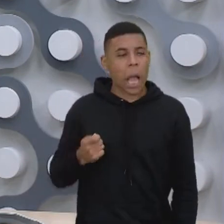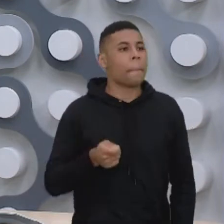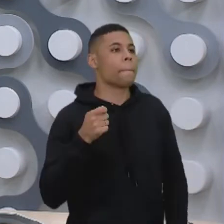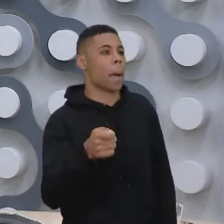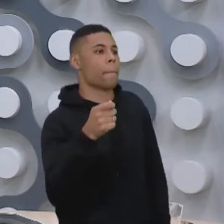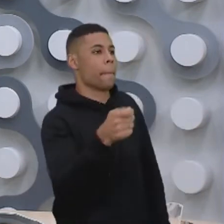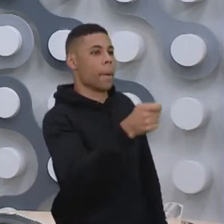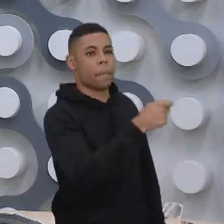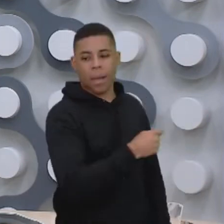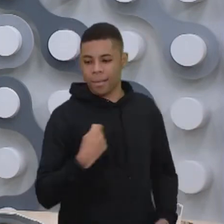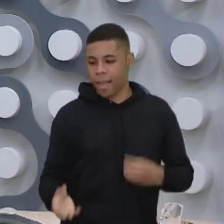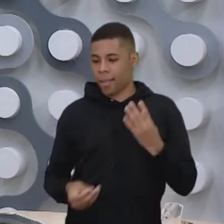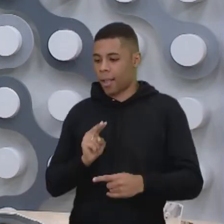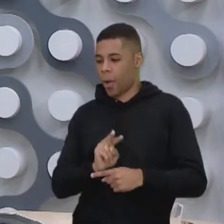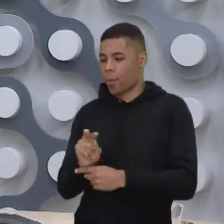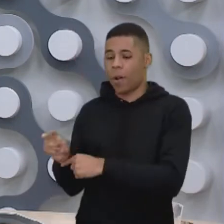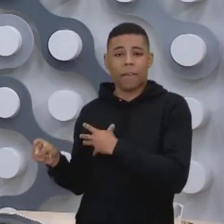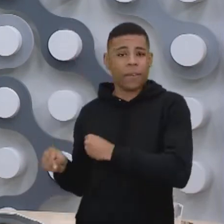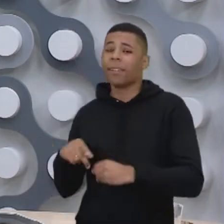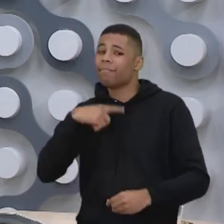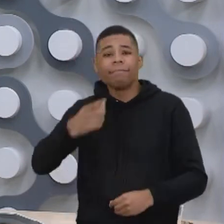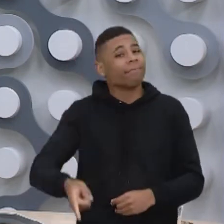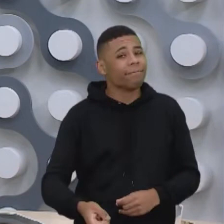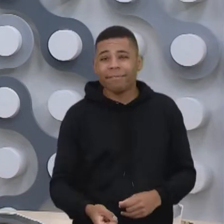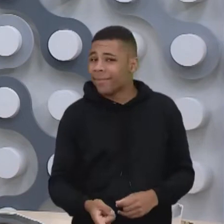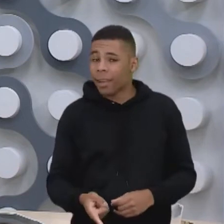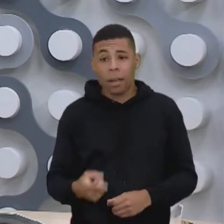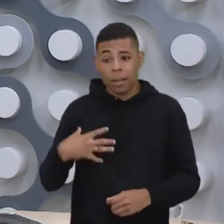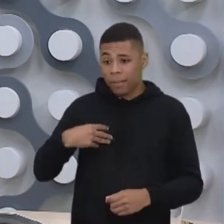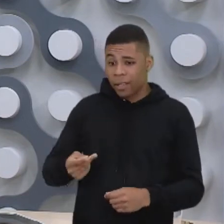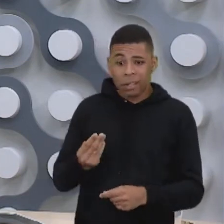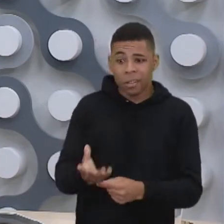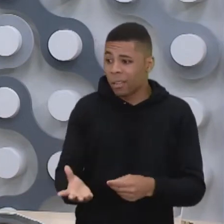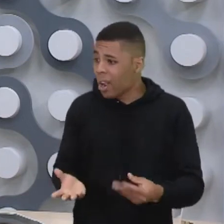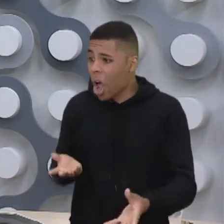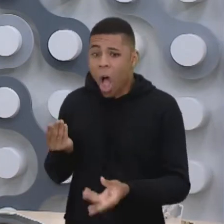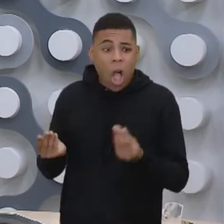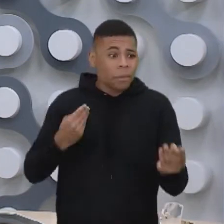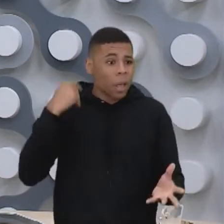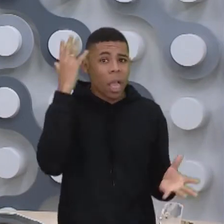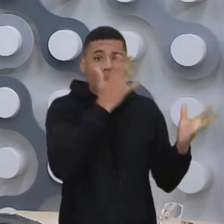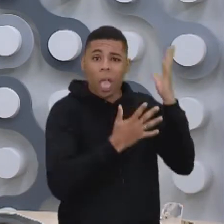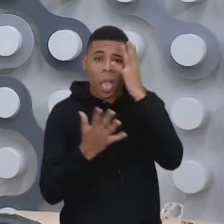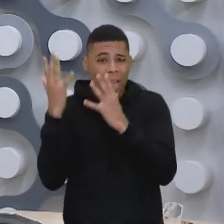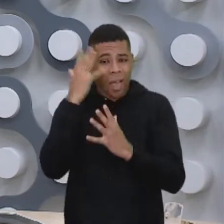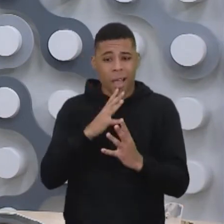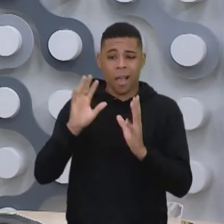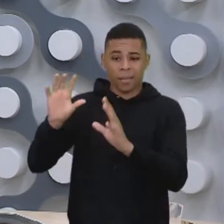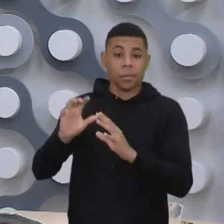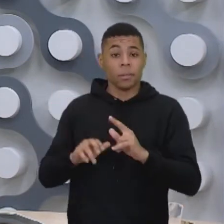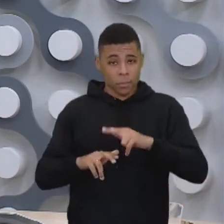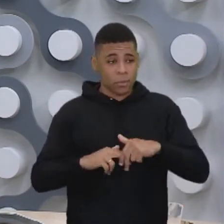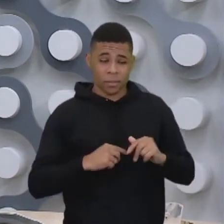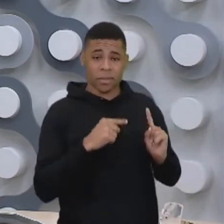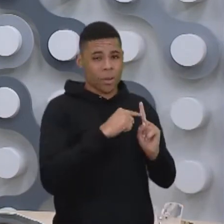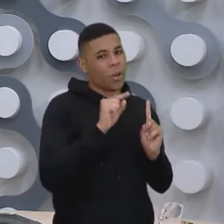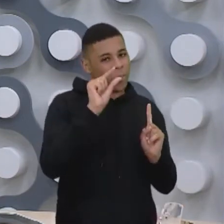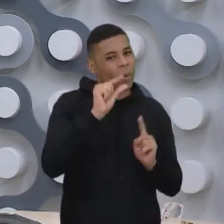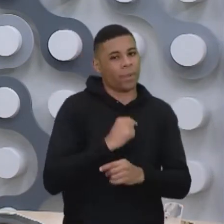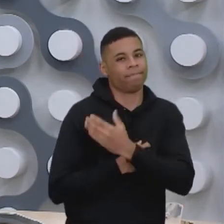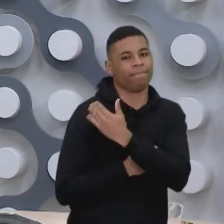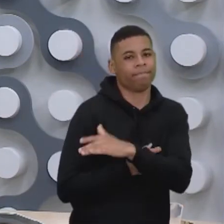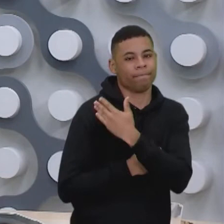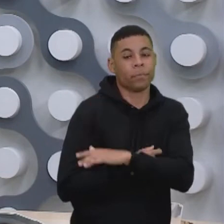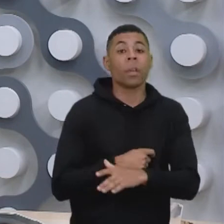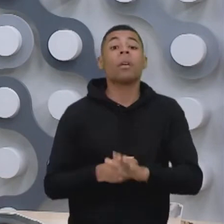de filhos que eles têm. Então, essa relação, logicamente, é uma relação em certa parte preconceituosa, mas também a gente tem que